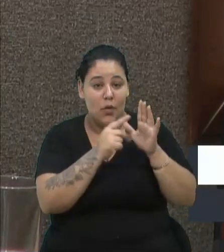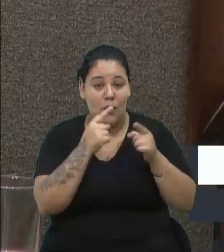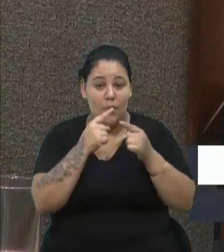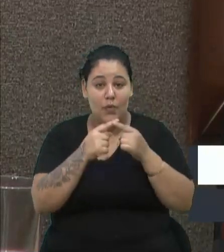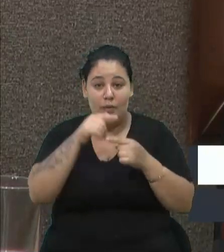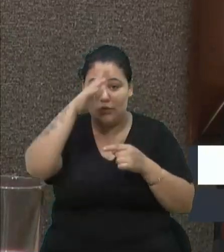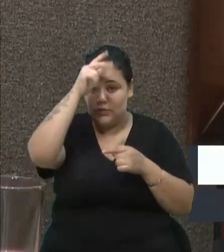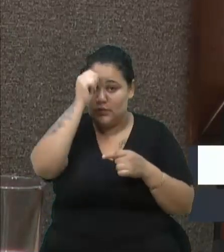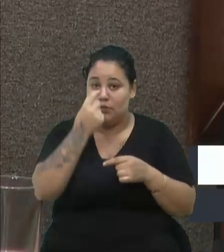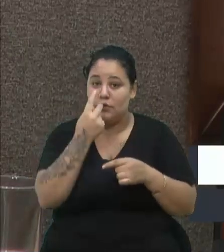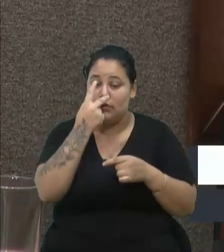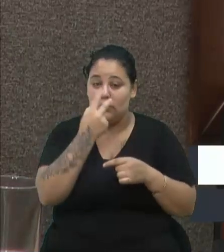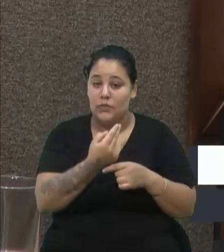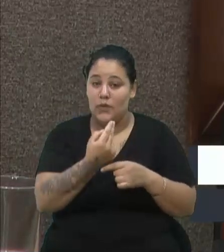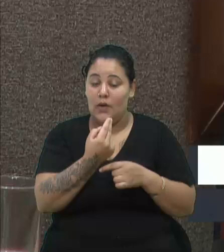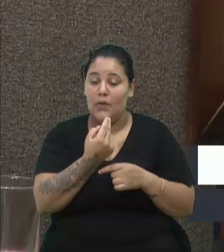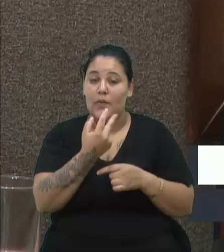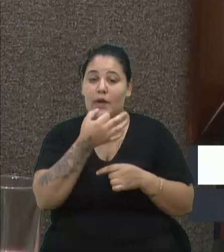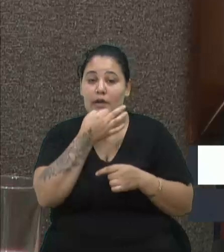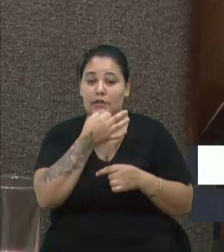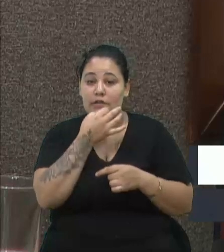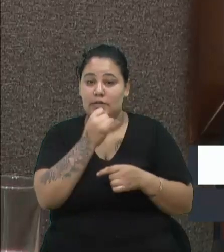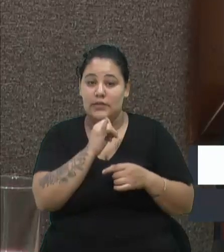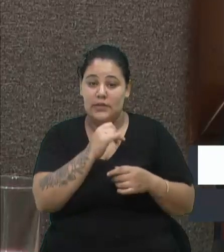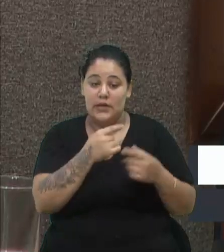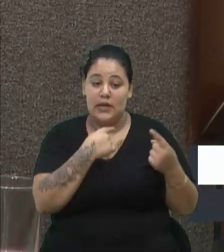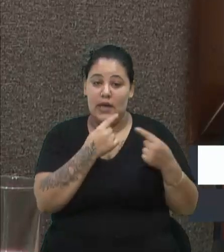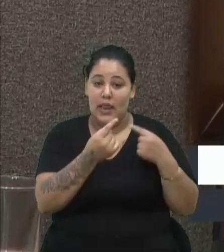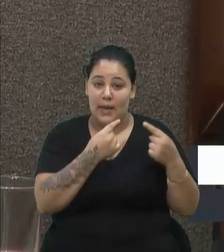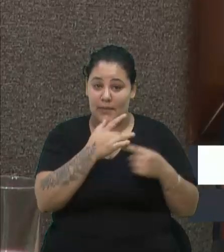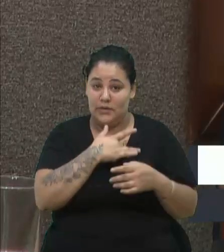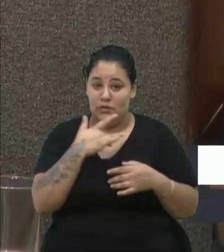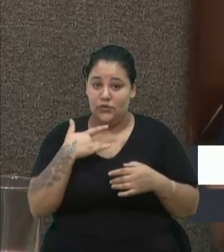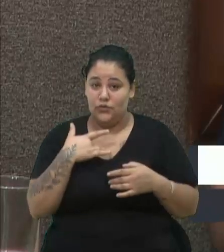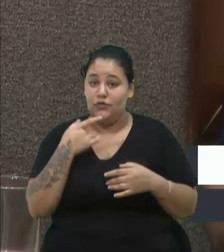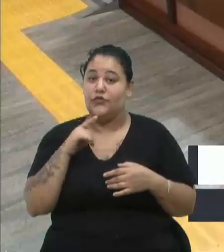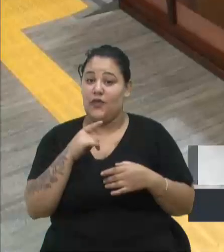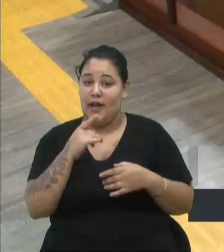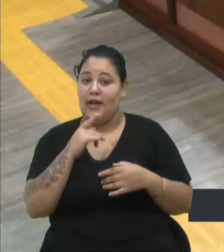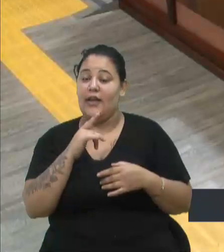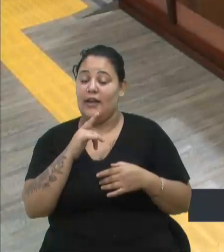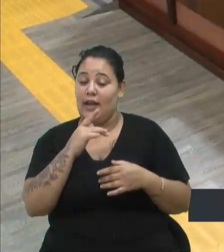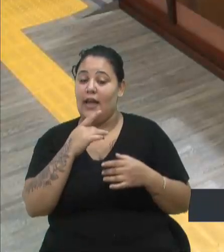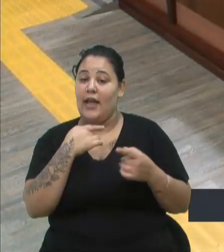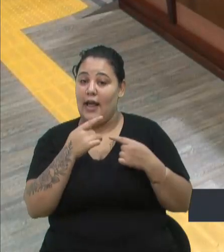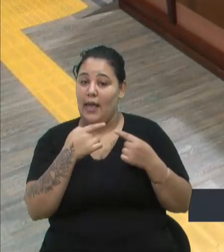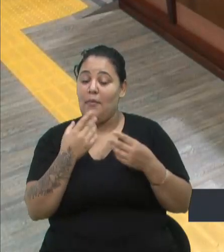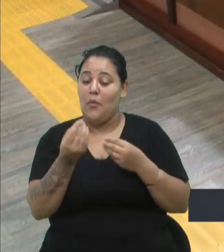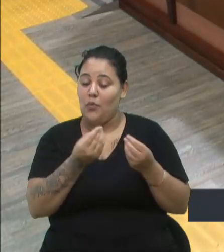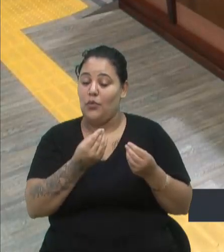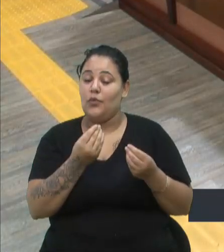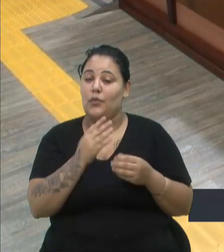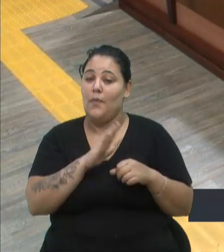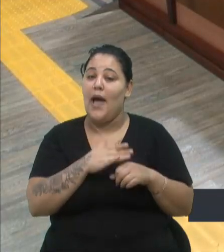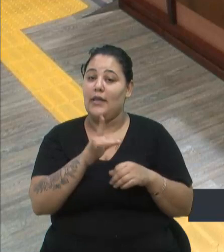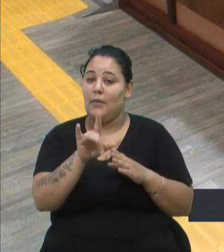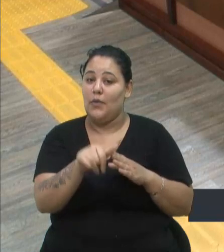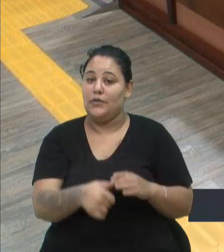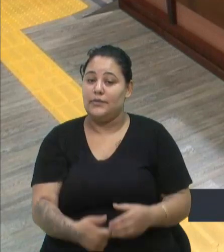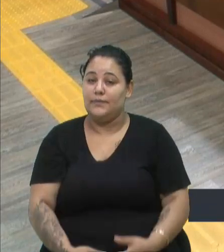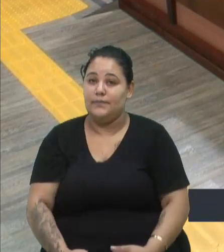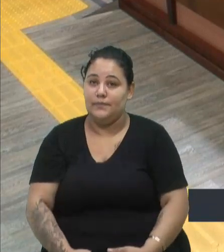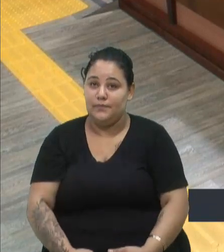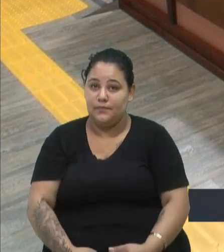Sul, se hoje a gente já reclama da questão da saúde, nós vamos reclamar de muito mais coisas se nós não ficarmos atentos. Declaração de líder da bancada do Novo, segue